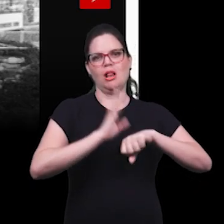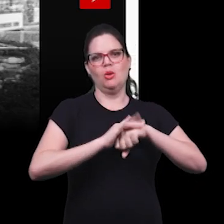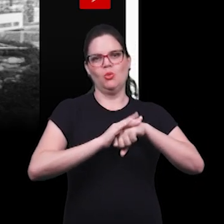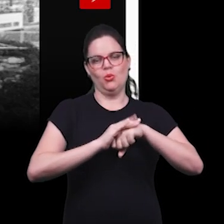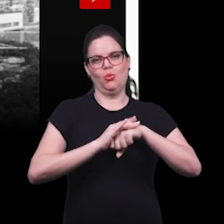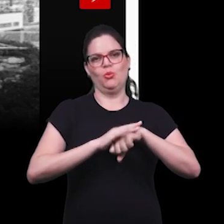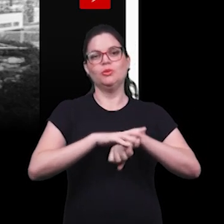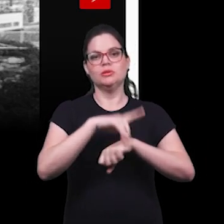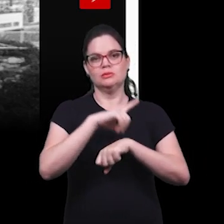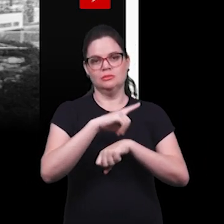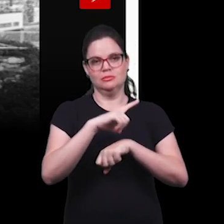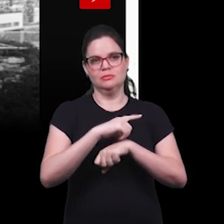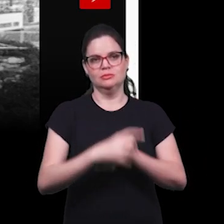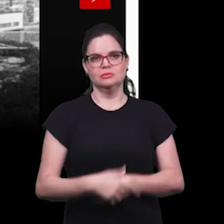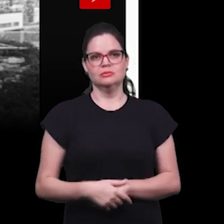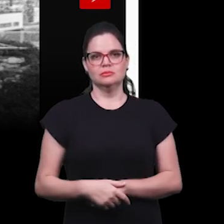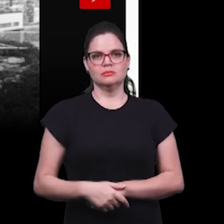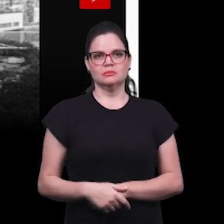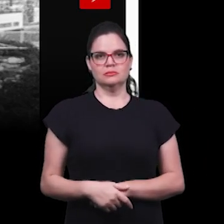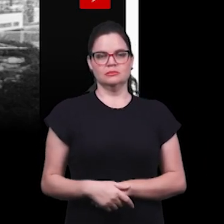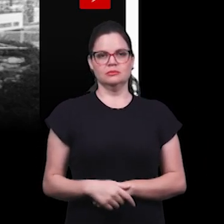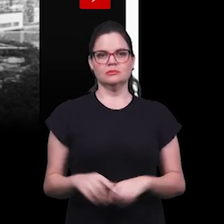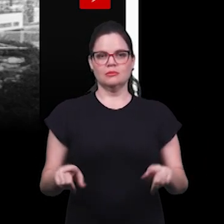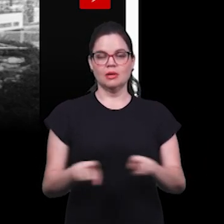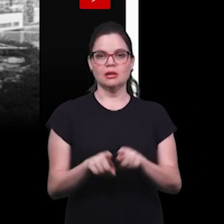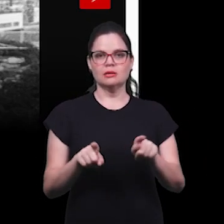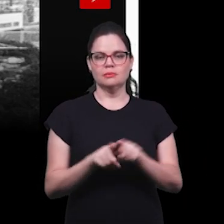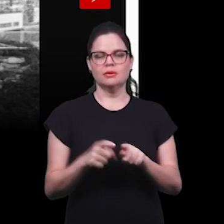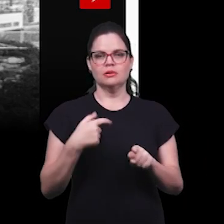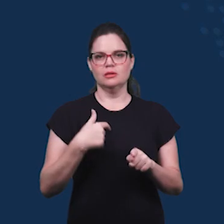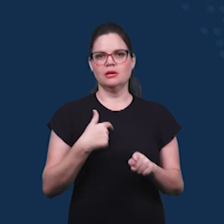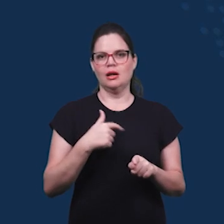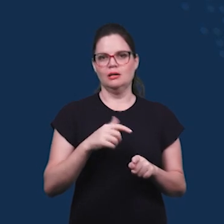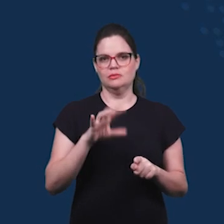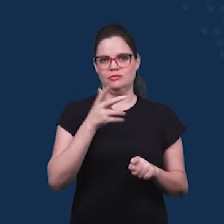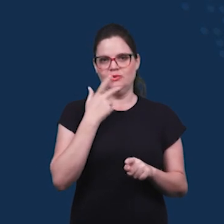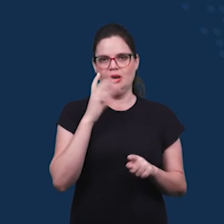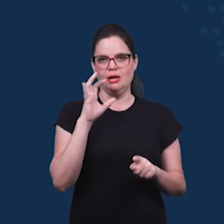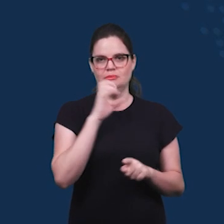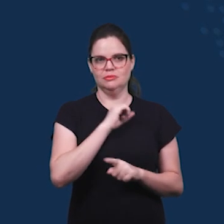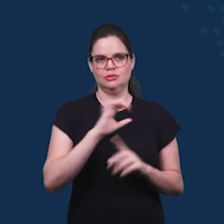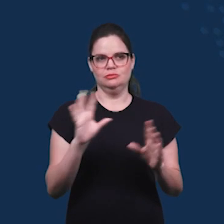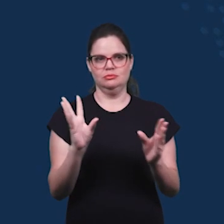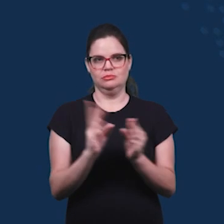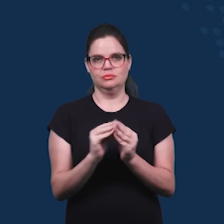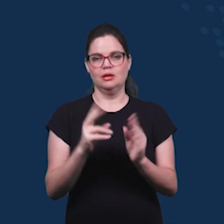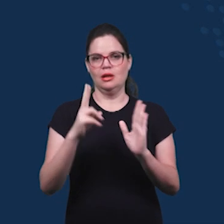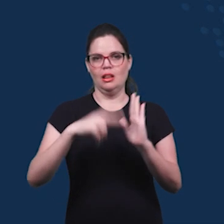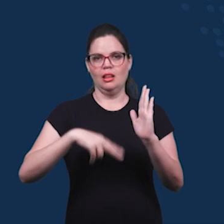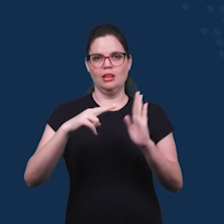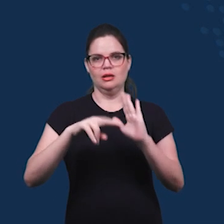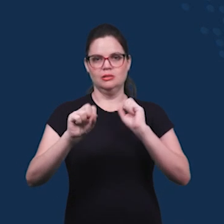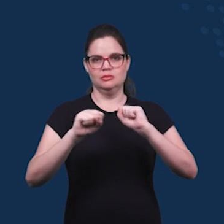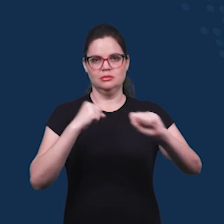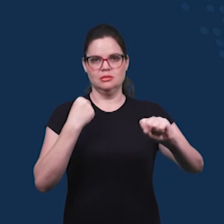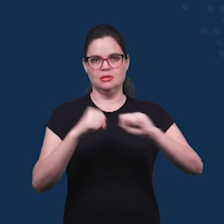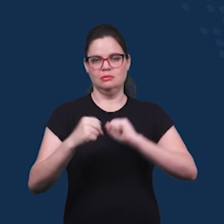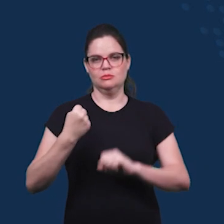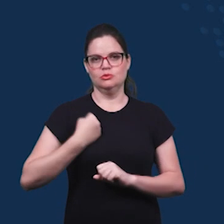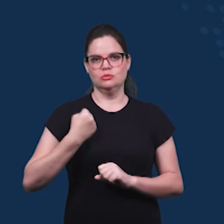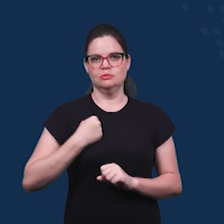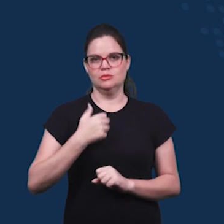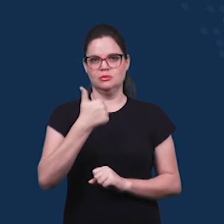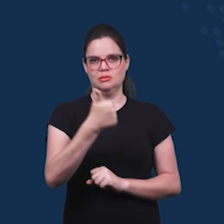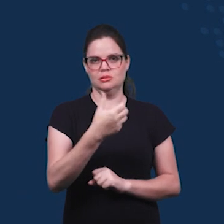Eu queria terminar aqui, William, para ser bem objetivo, lendo o Salmo 102, verso 25 e